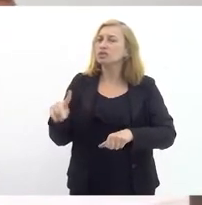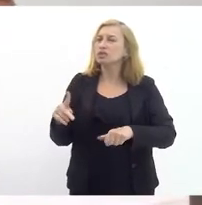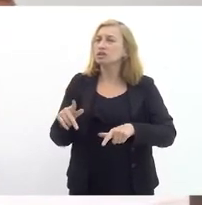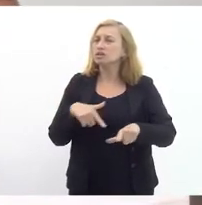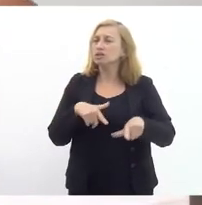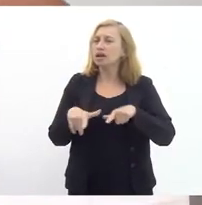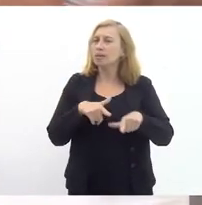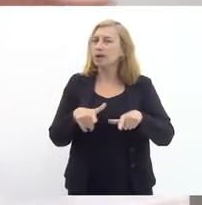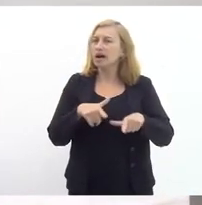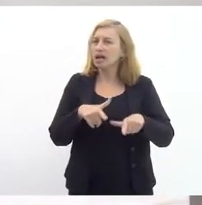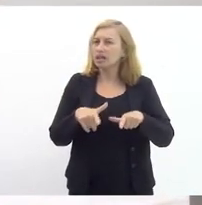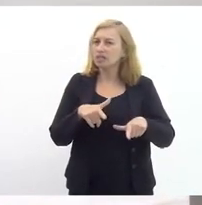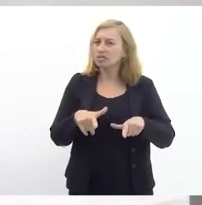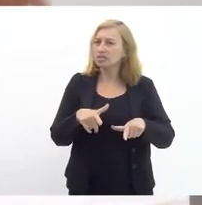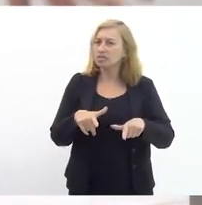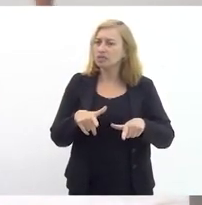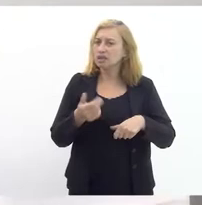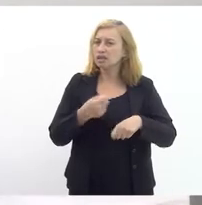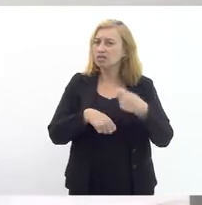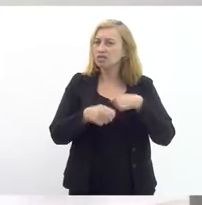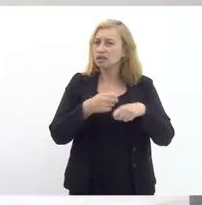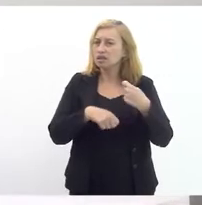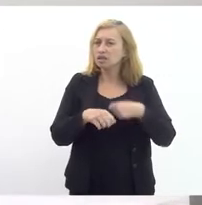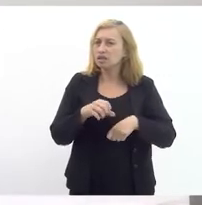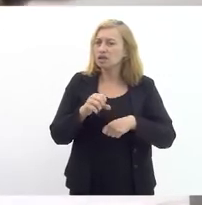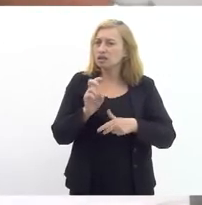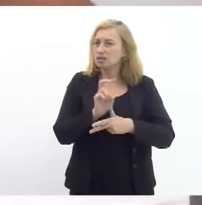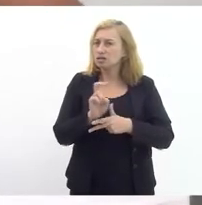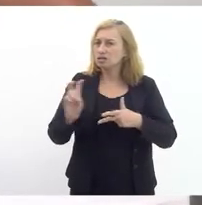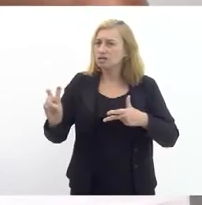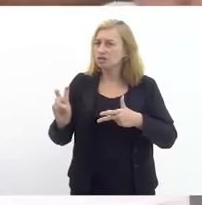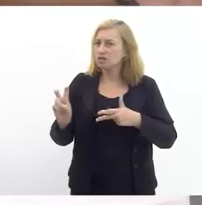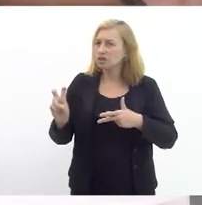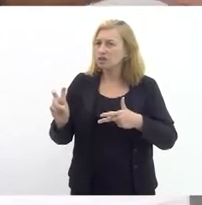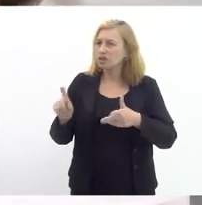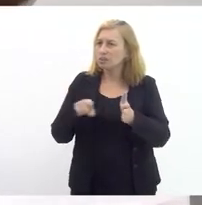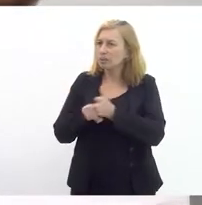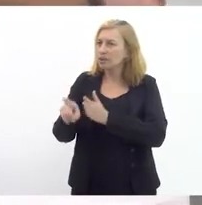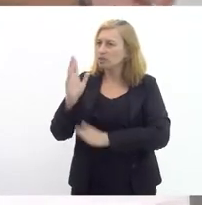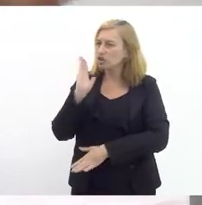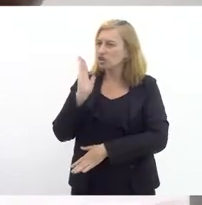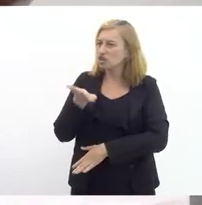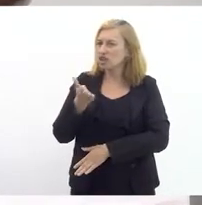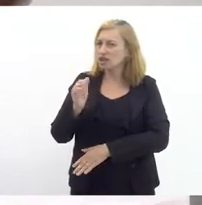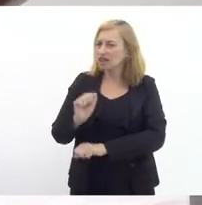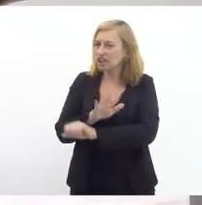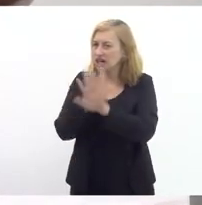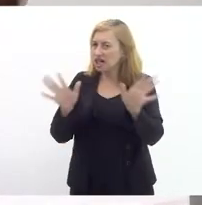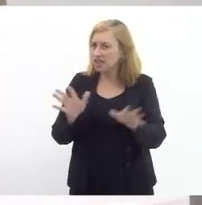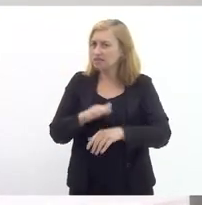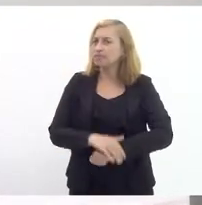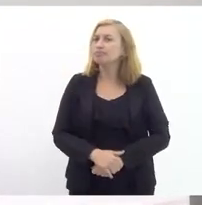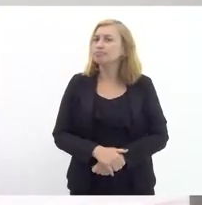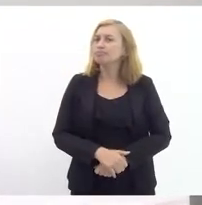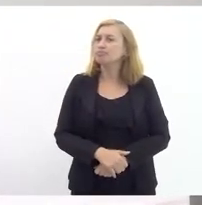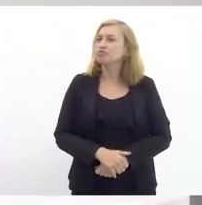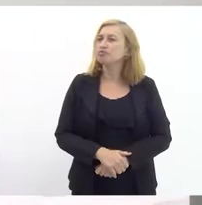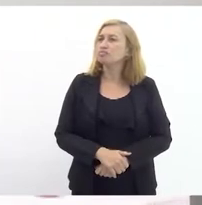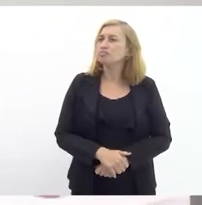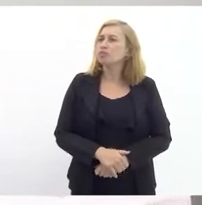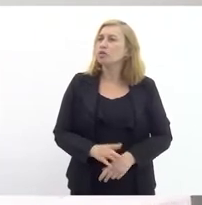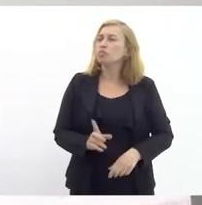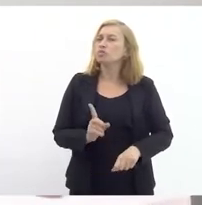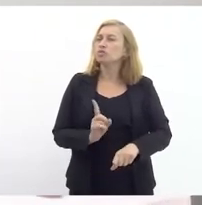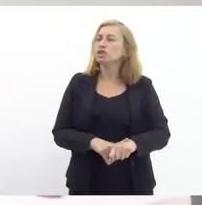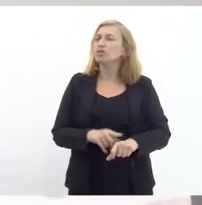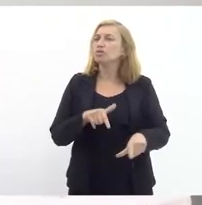Supervia? Só para a gente entender aqui, uma pergunta muito direta e clara. Qual o tempo que o senhor tem